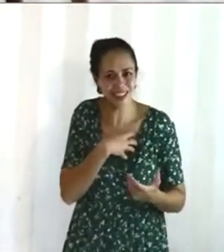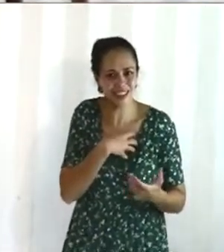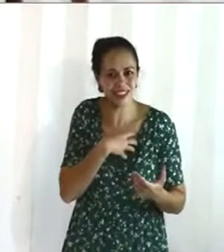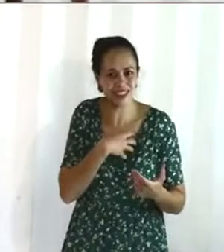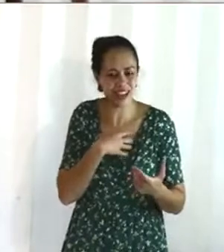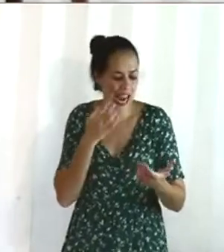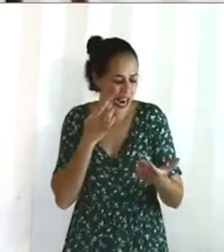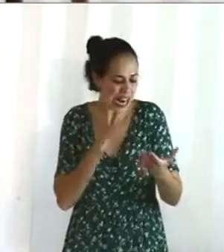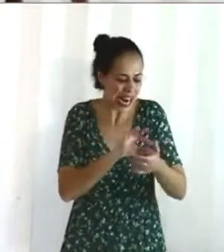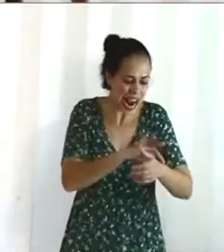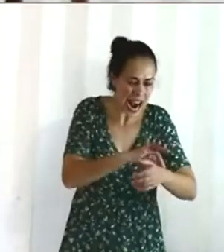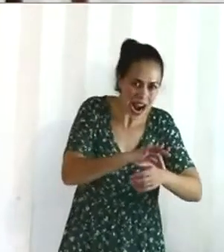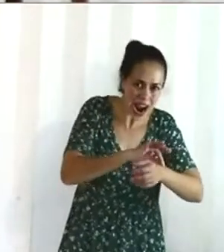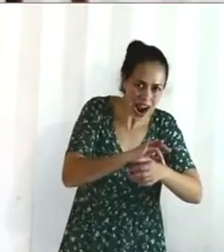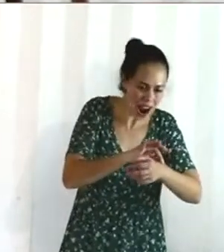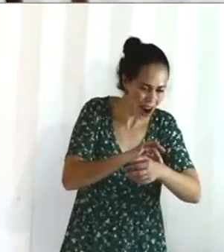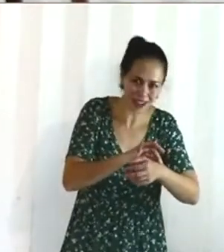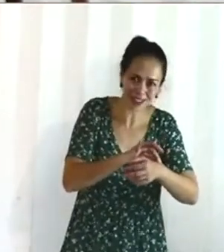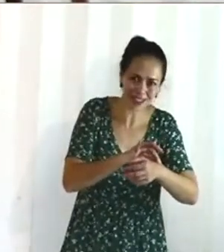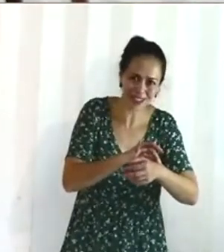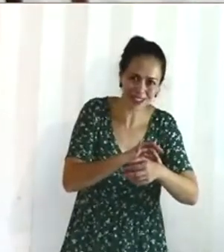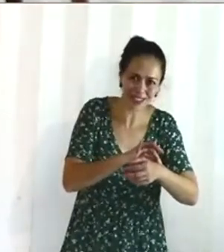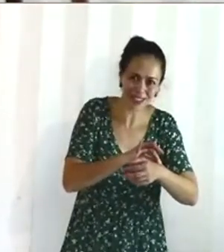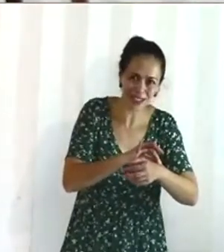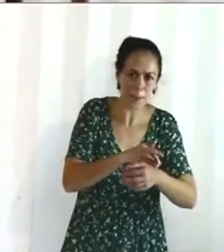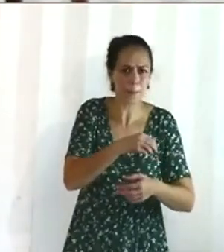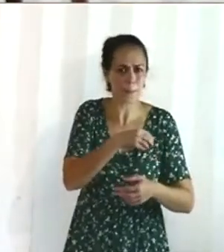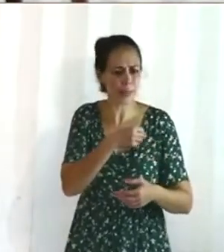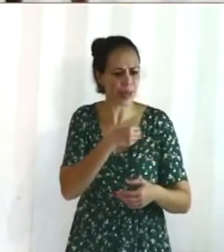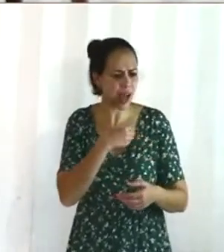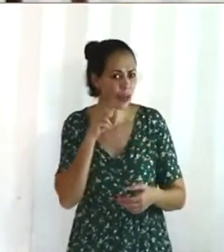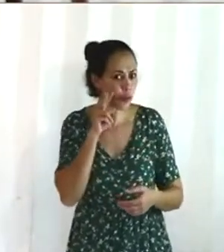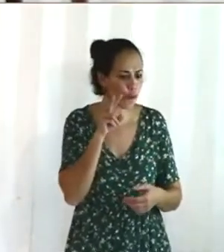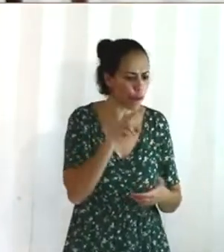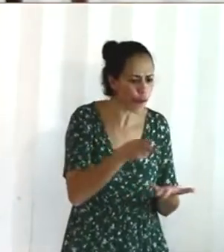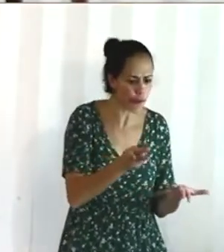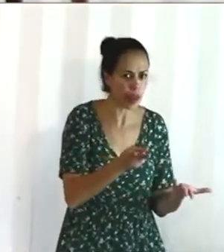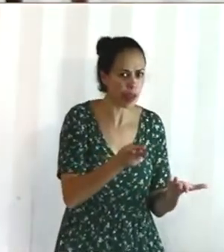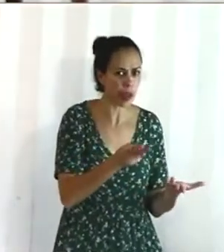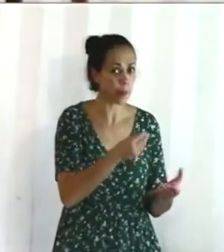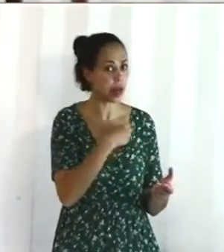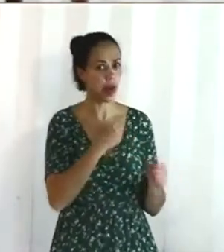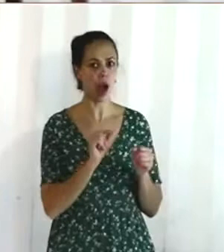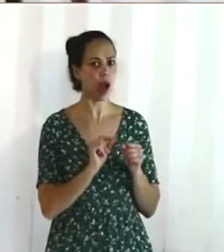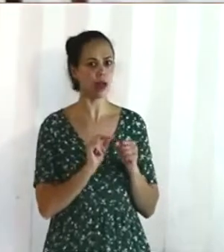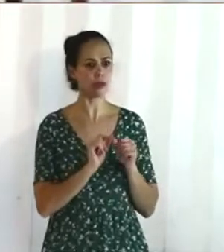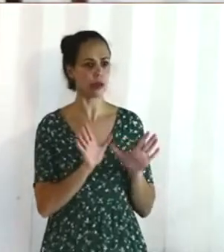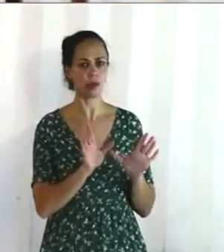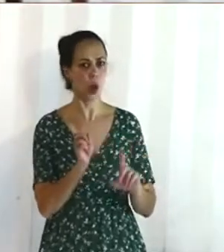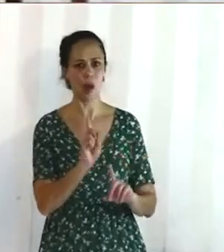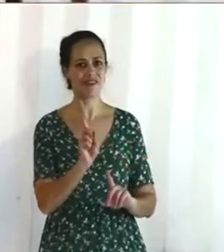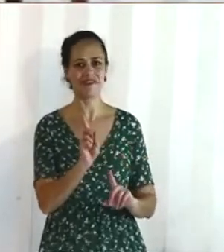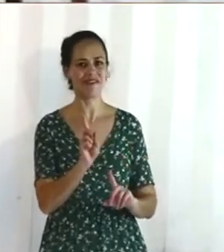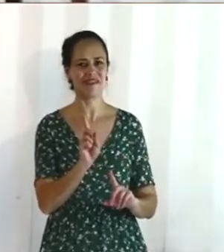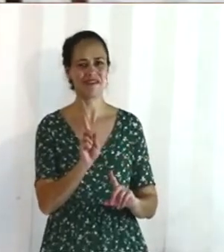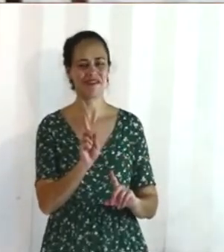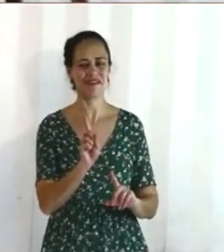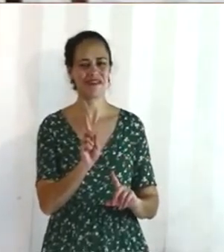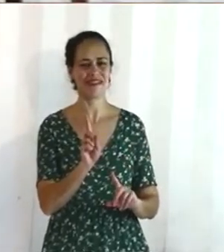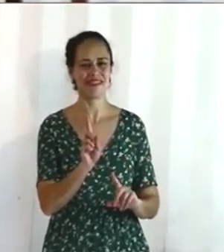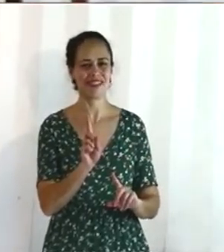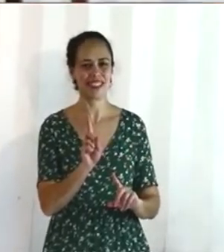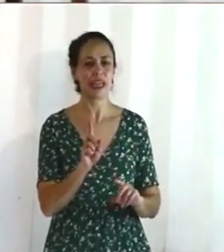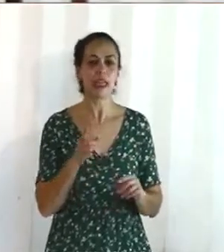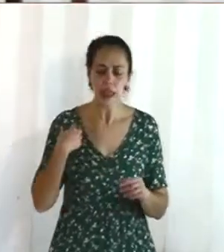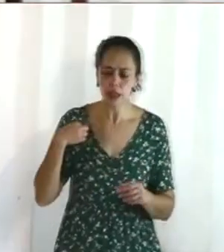poder ser o nosso modelo, o modelo que nós precisamos alcançar aqui enquanto nós caminhamos, aguardando a sua